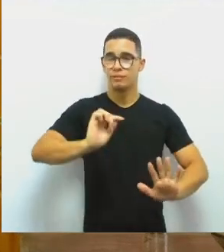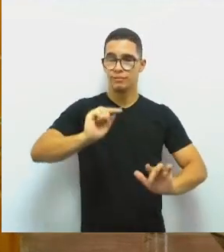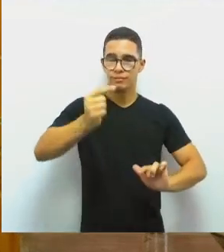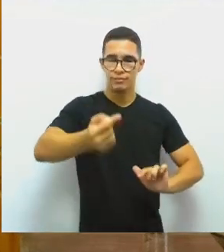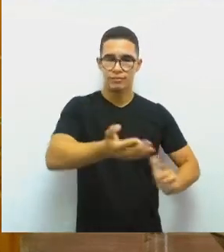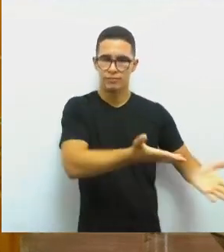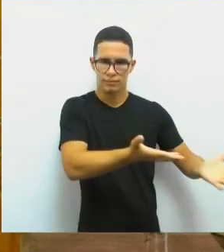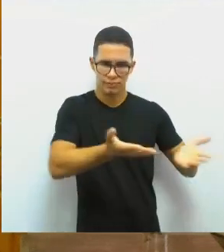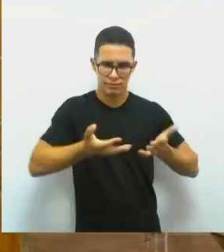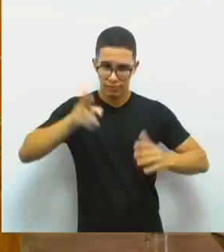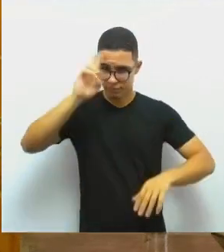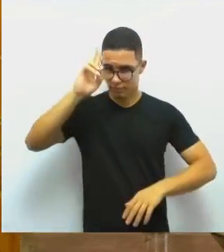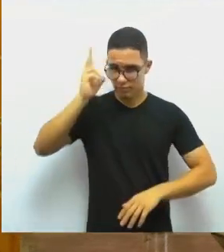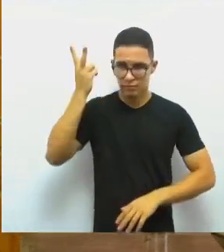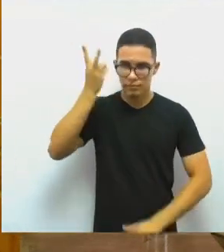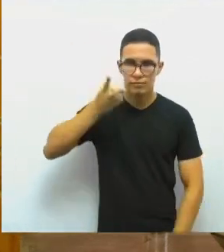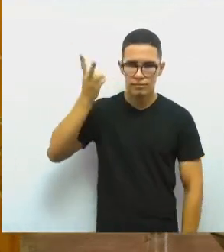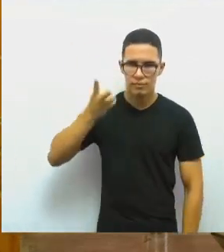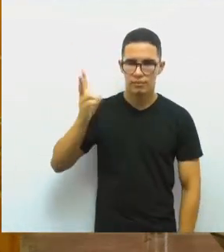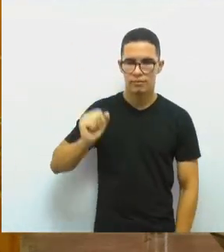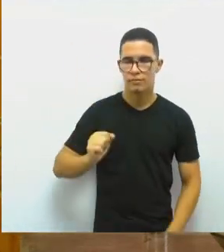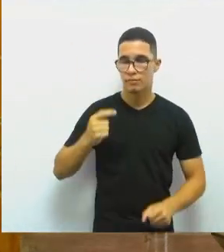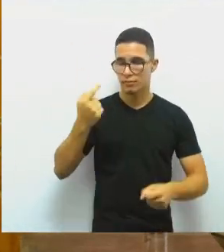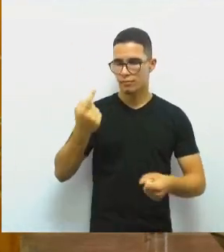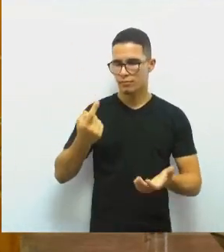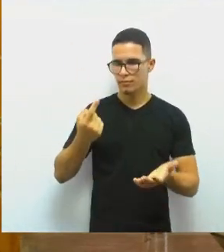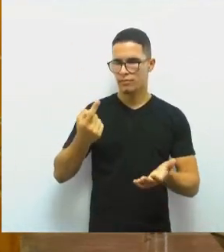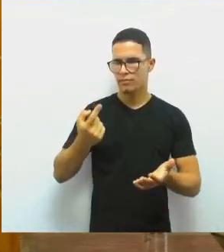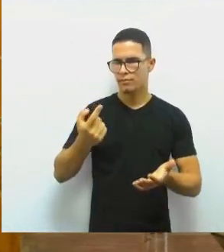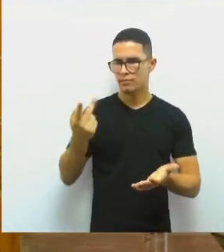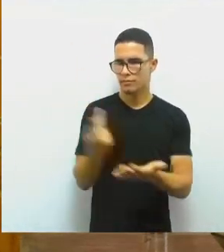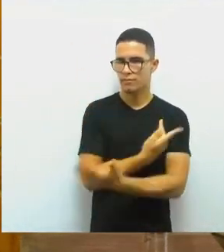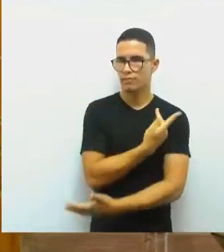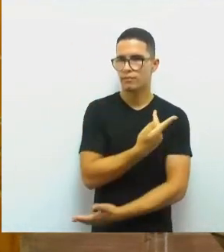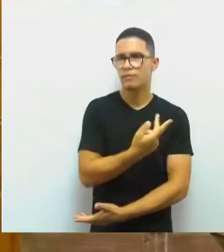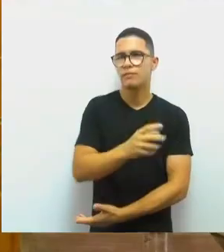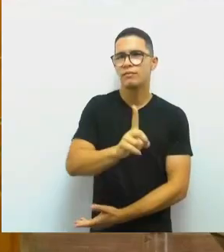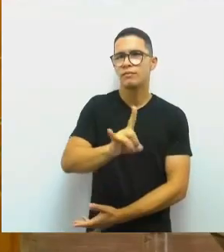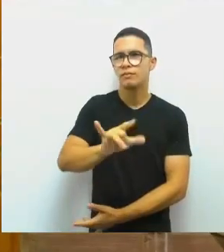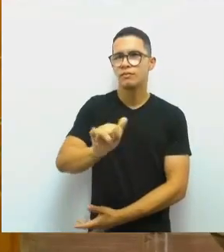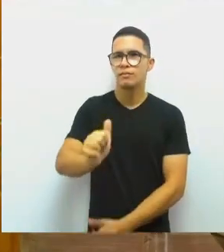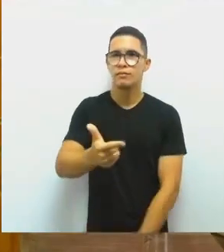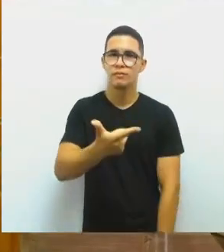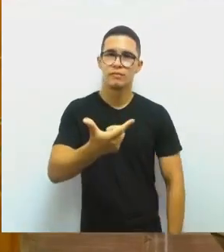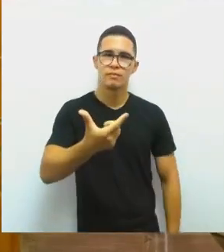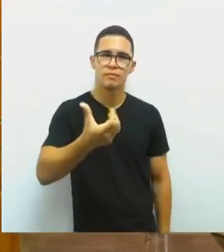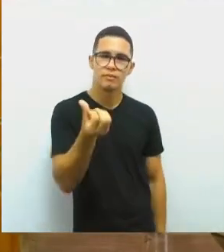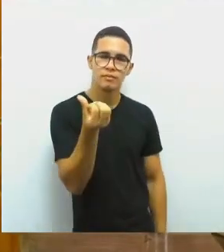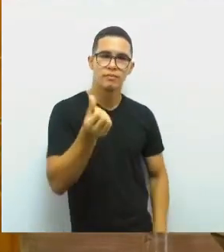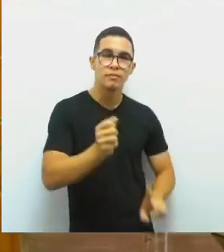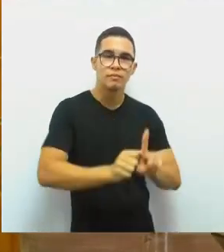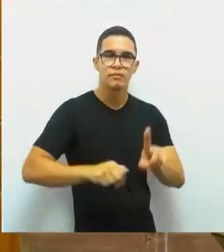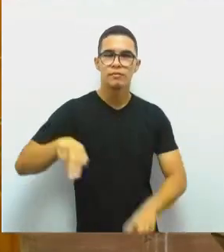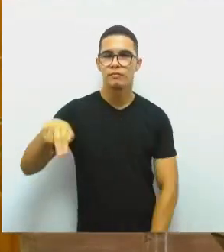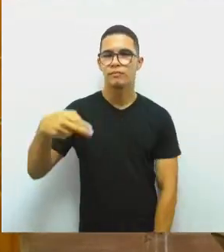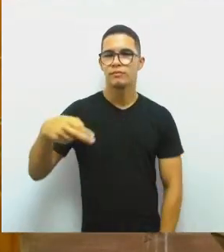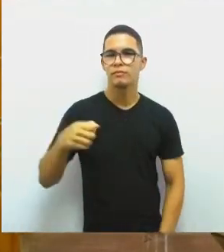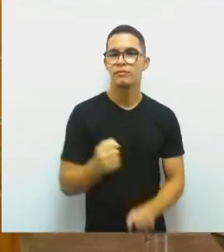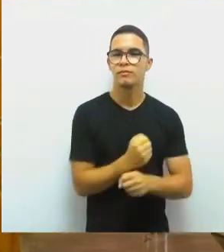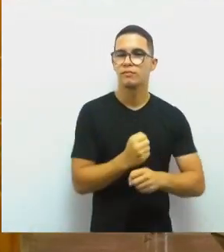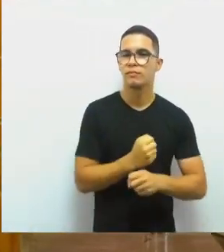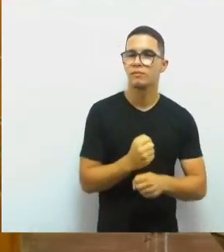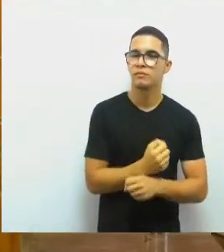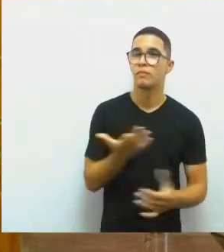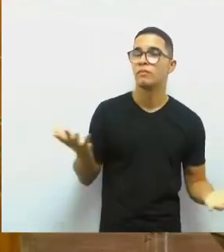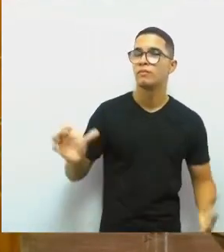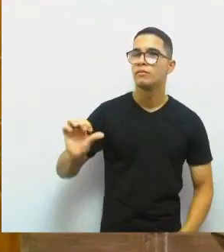os senhores vereadores para a próxima sessão, a ser realizada no dia 26 de novembro do corrente ano,